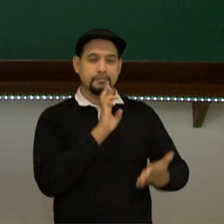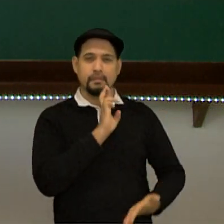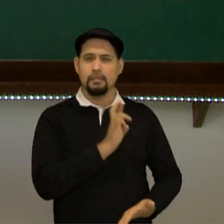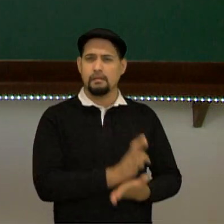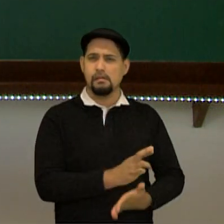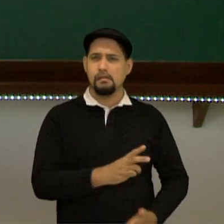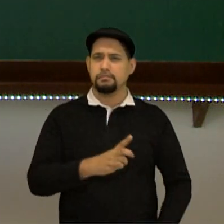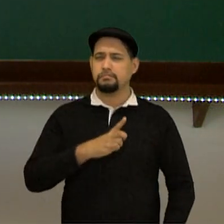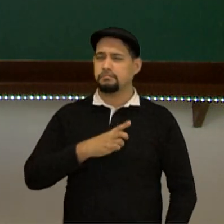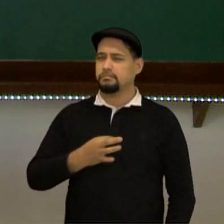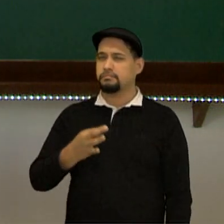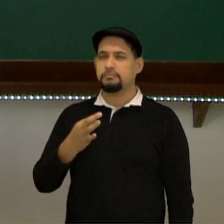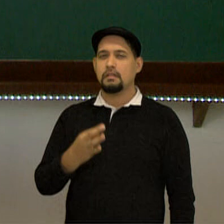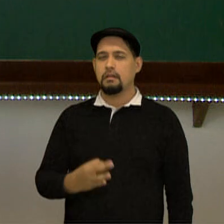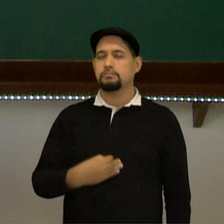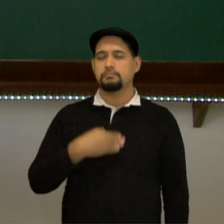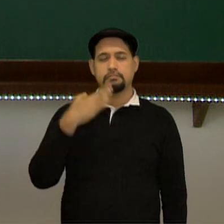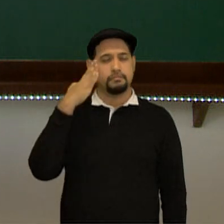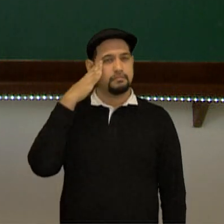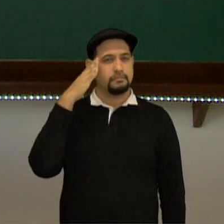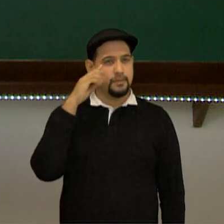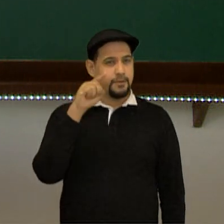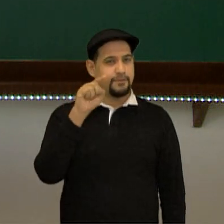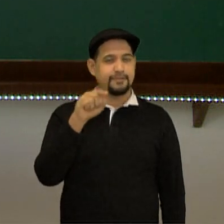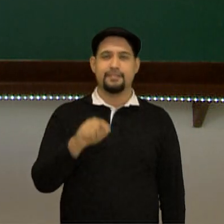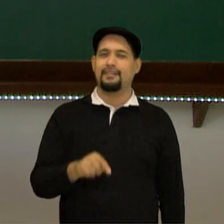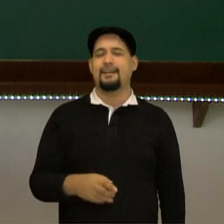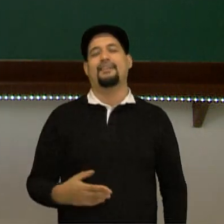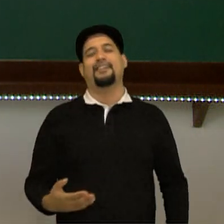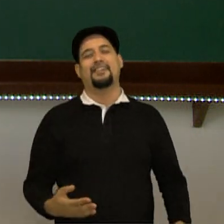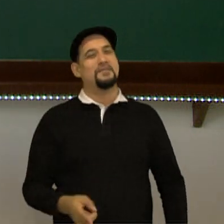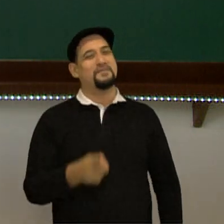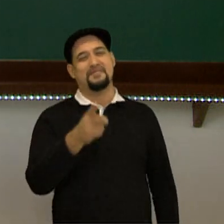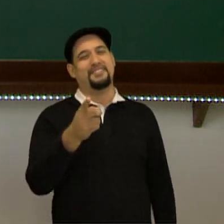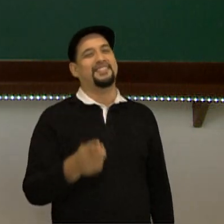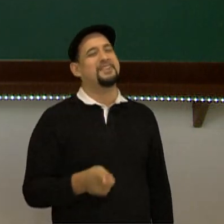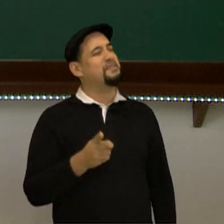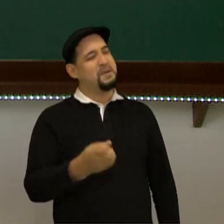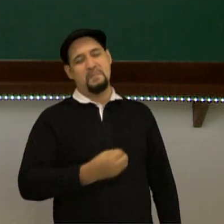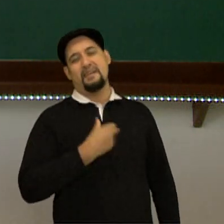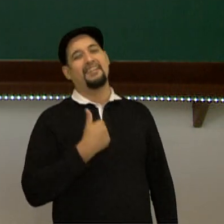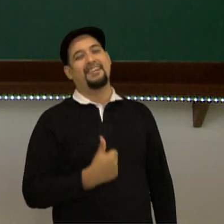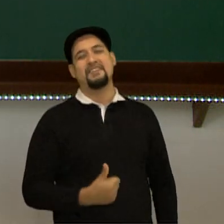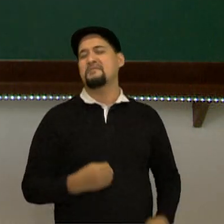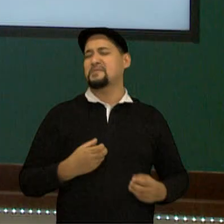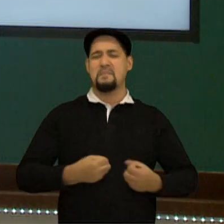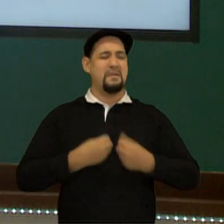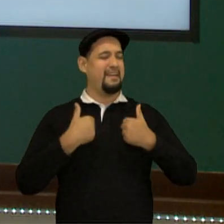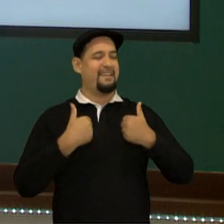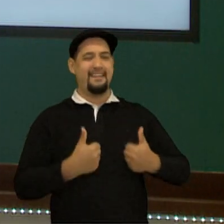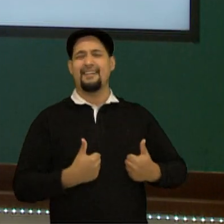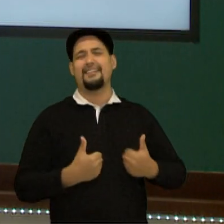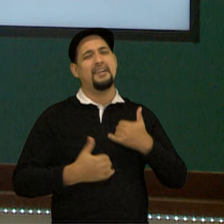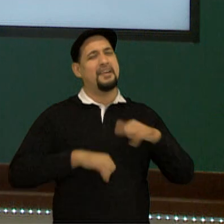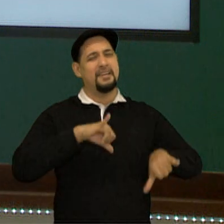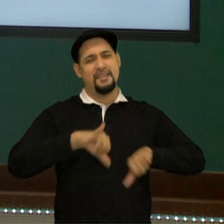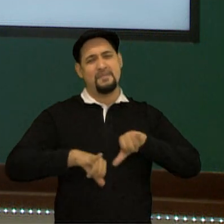tenho certeza que você está muito bem, você está muito bem na